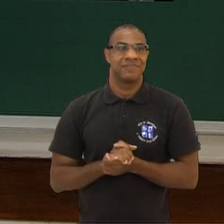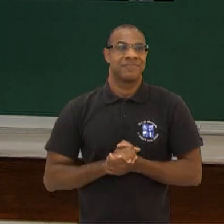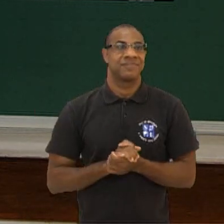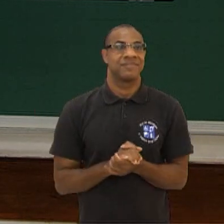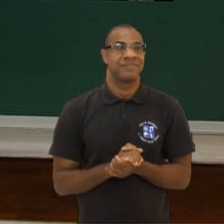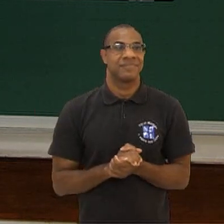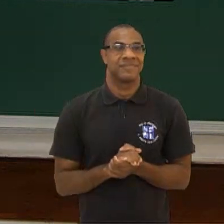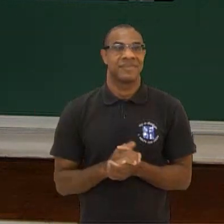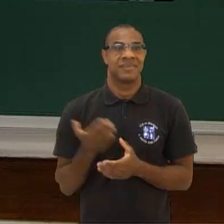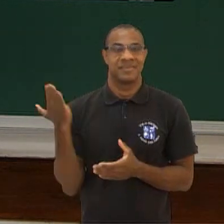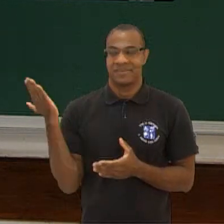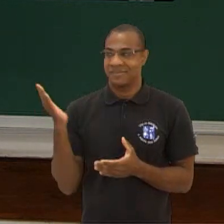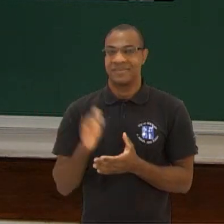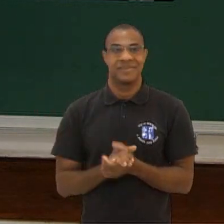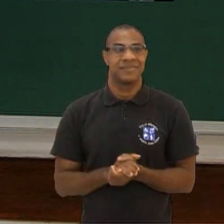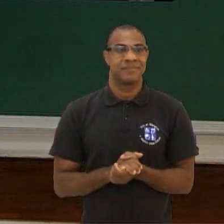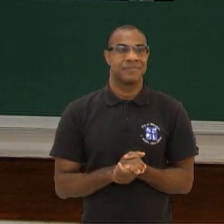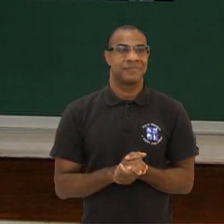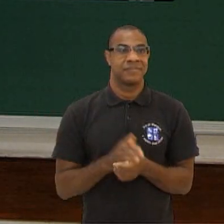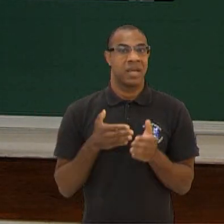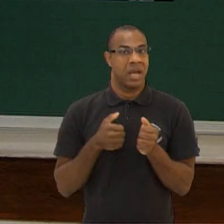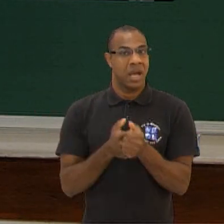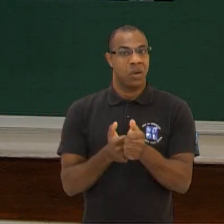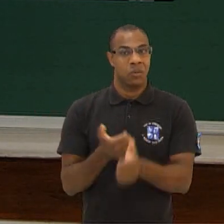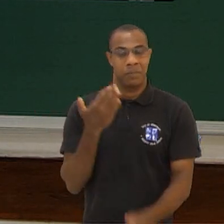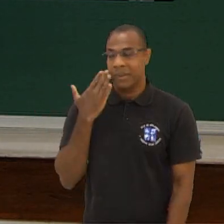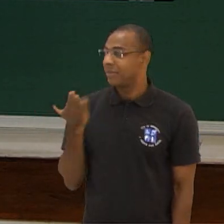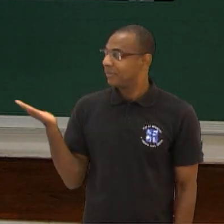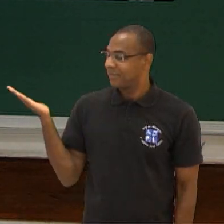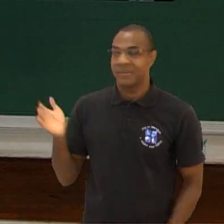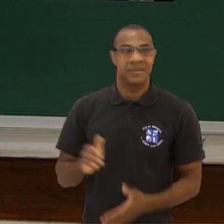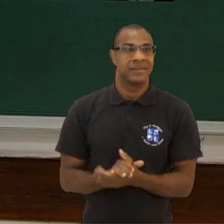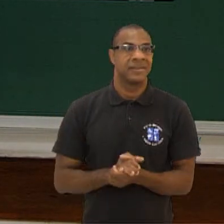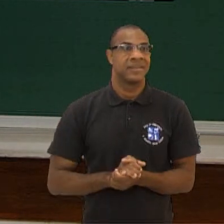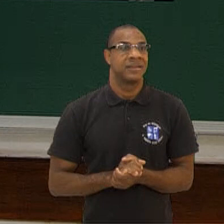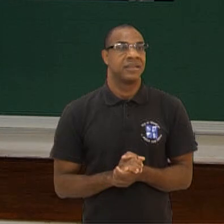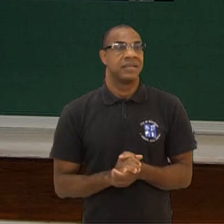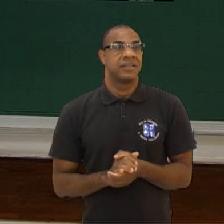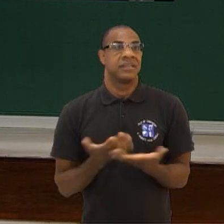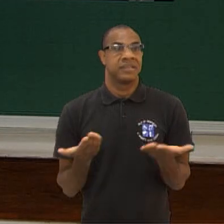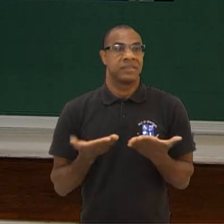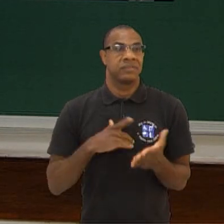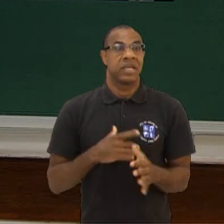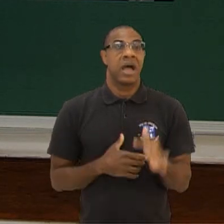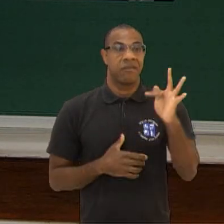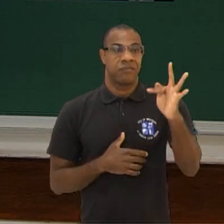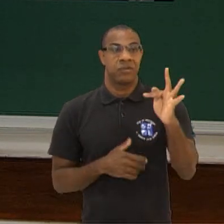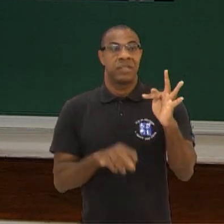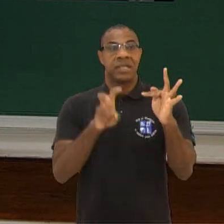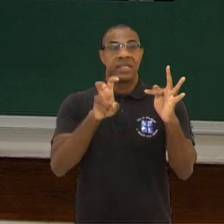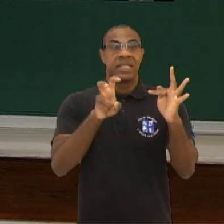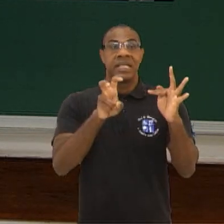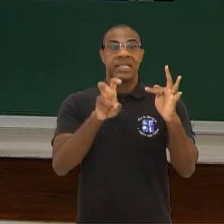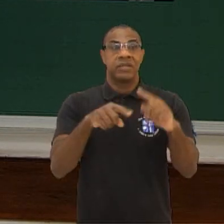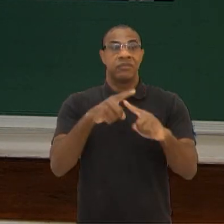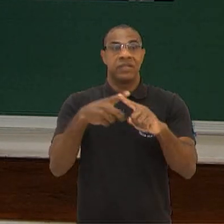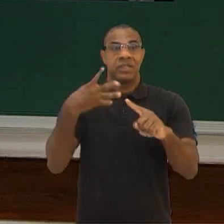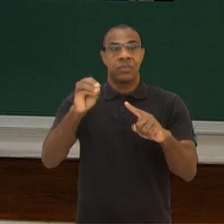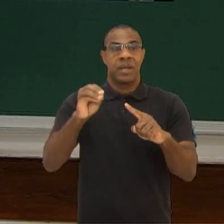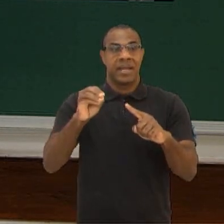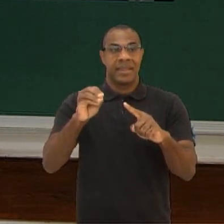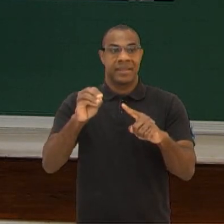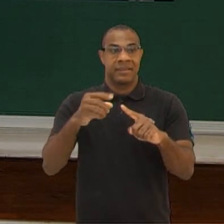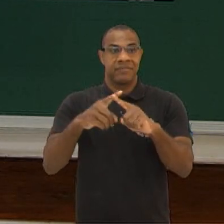depois o produto das potências de 10. Lembrando que potência de 10 são a mesma base, repete a base, soma